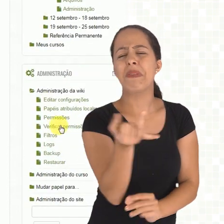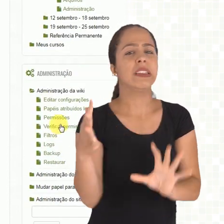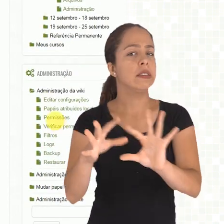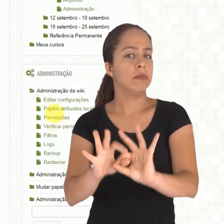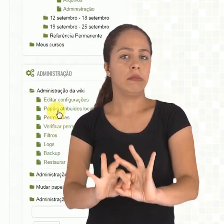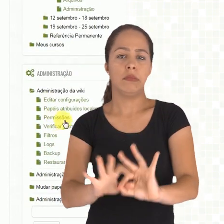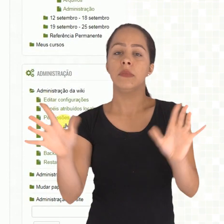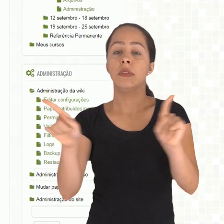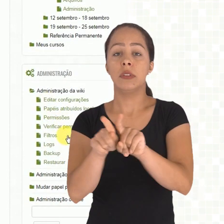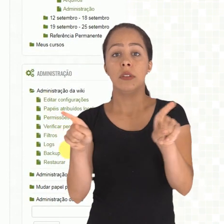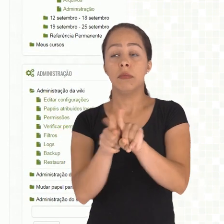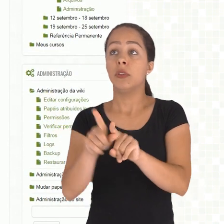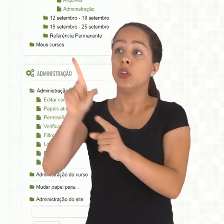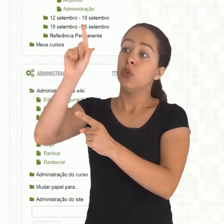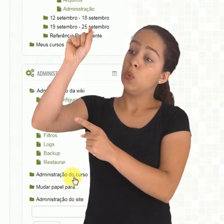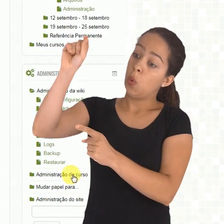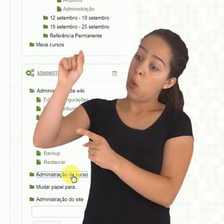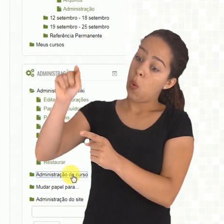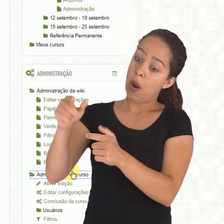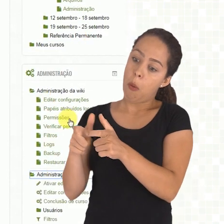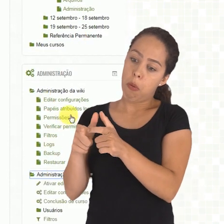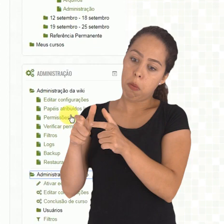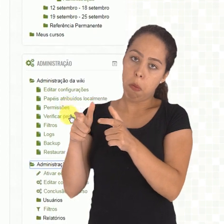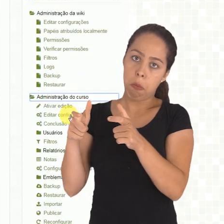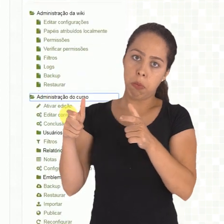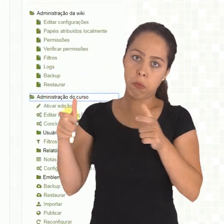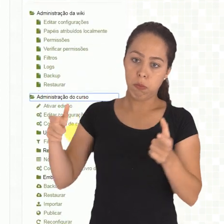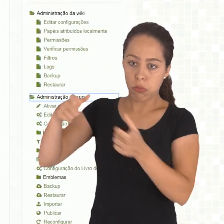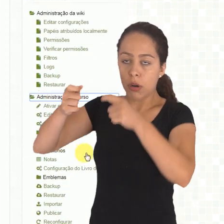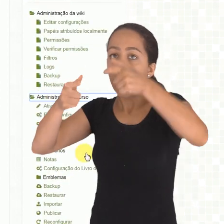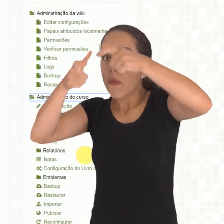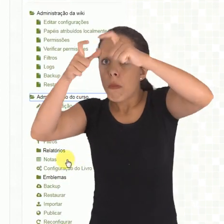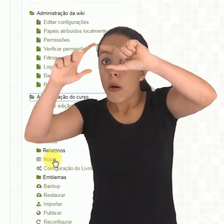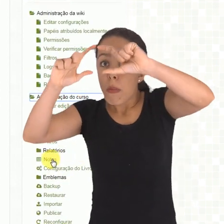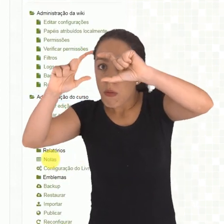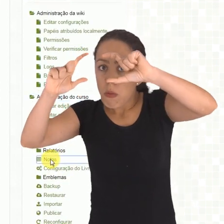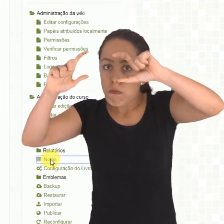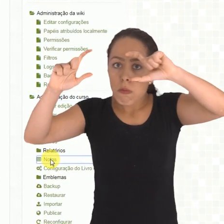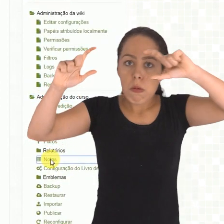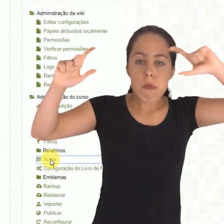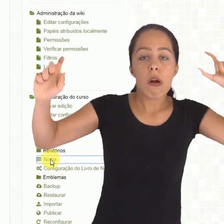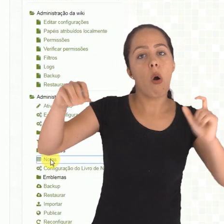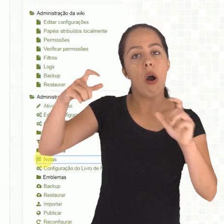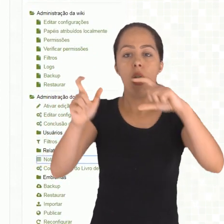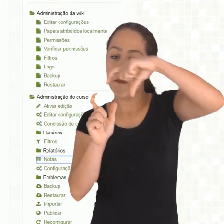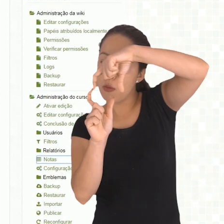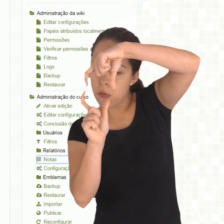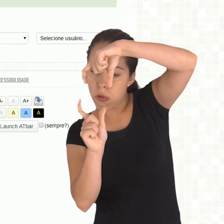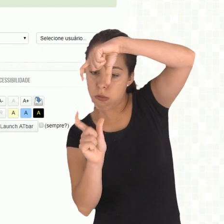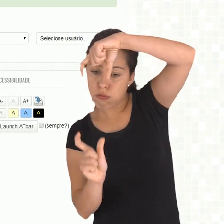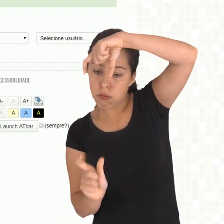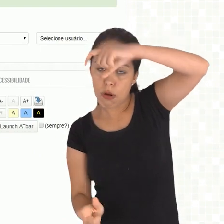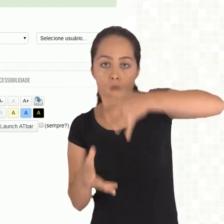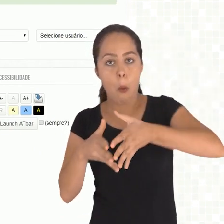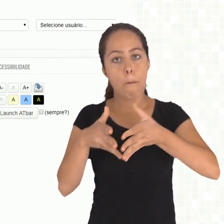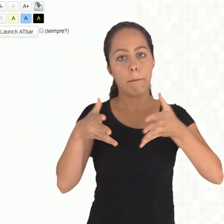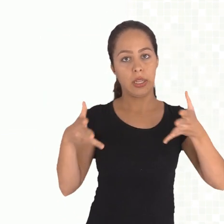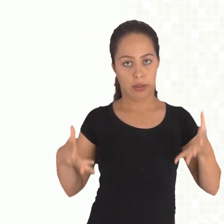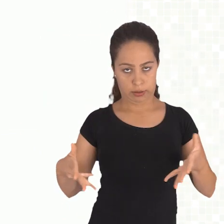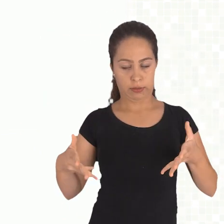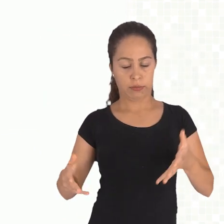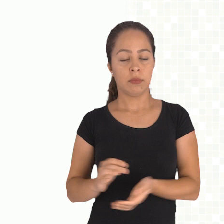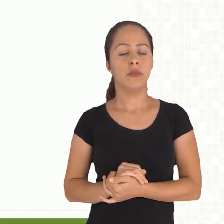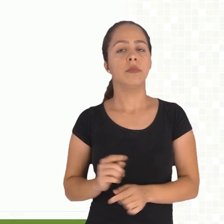e você indo a administração do curso indo até o livro de notas vai poder lançar